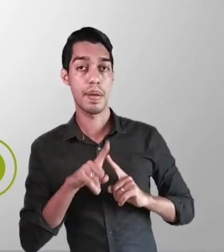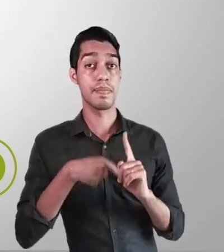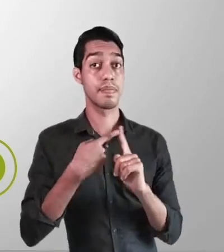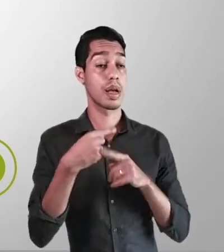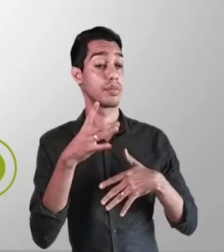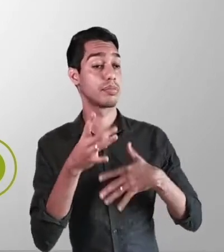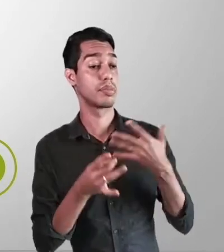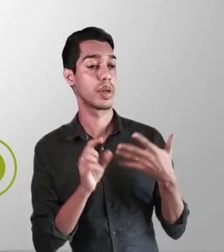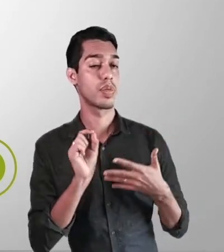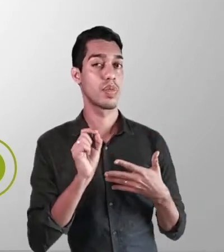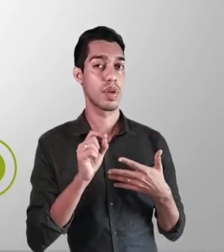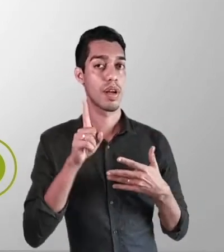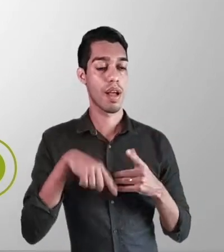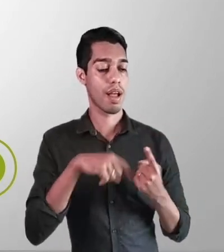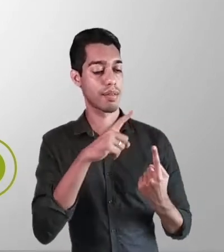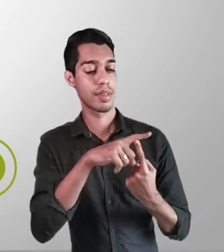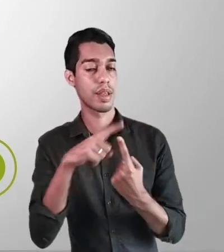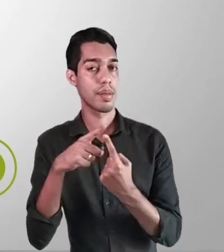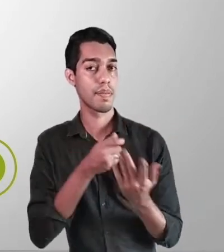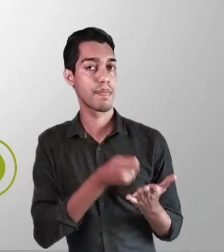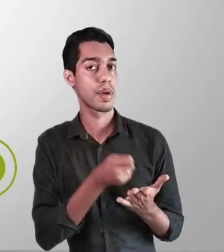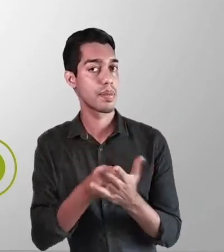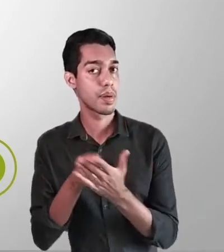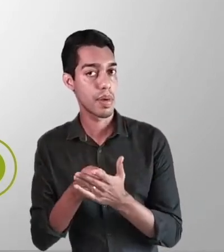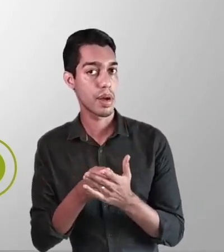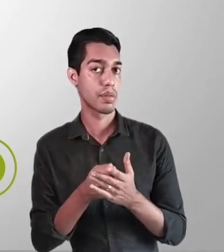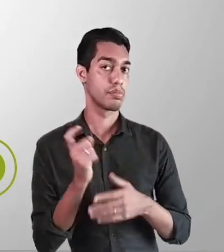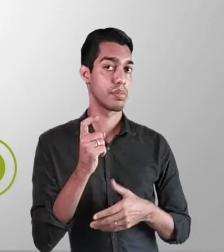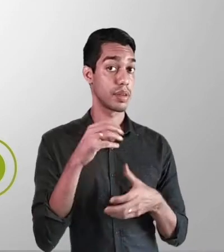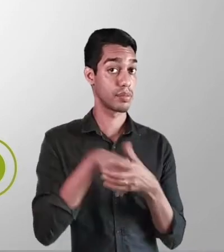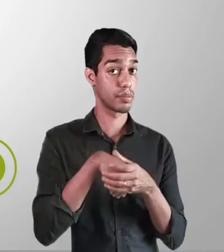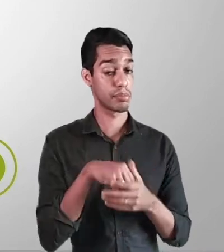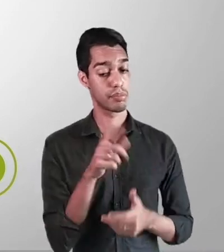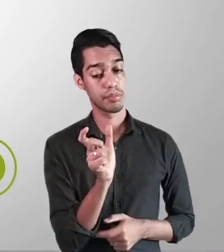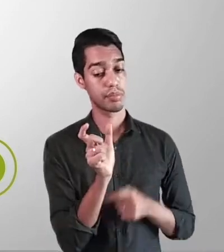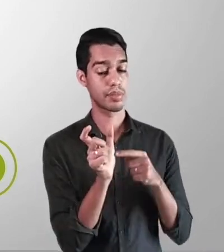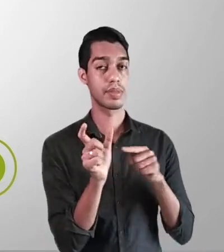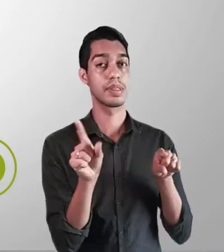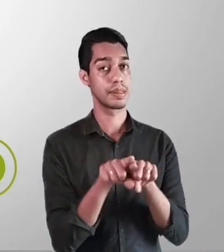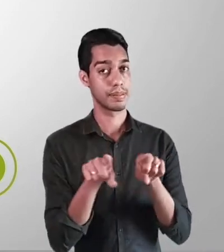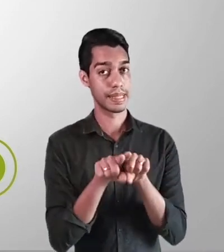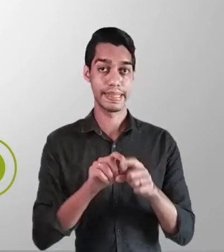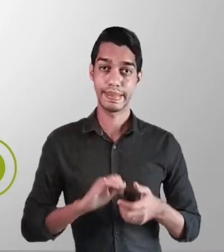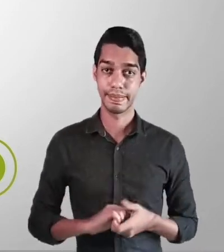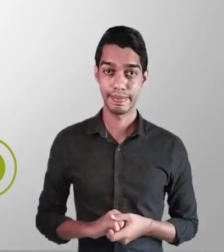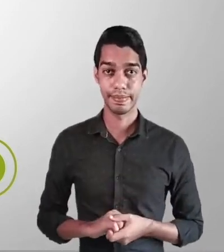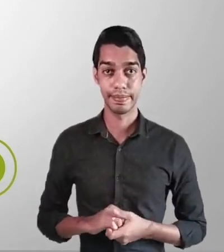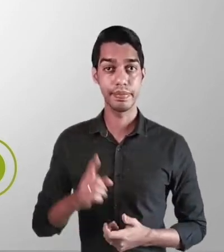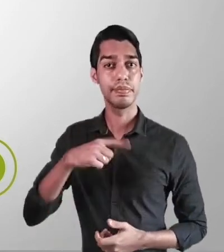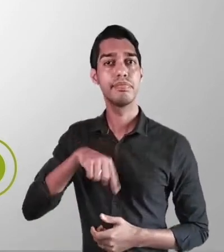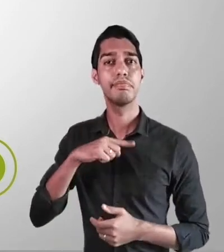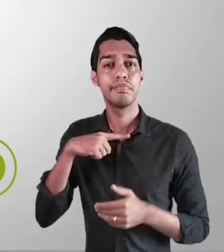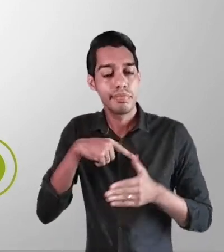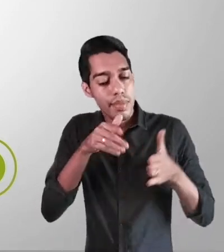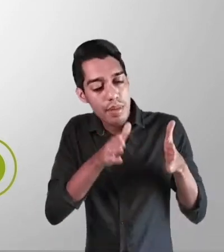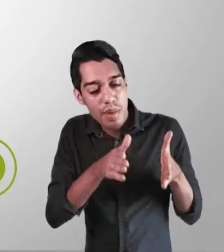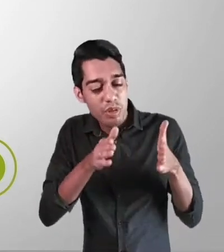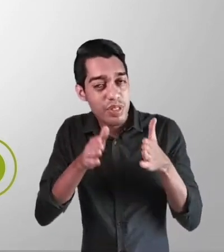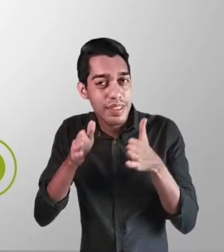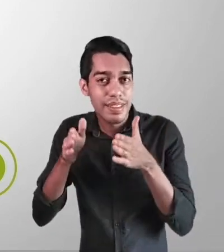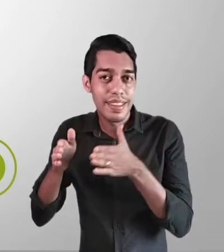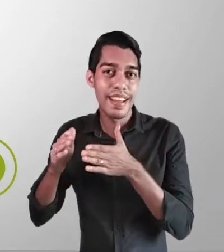uso de instrumentos de meios de pagamento, notadamente a questão do cartão. Então, é um processo em que você tem que fazer toda